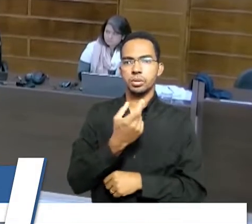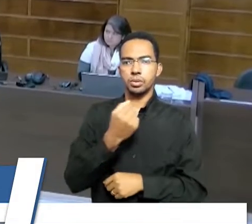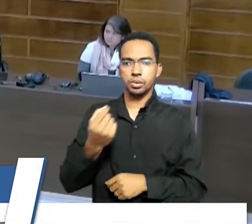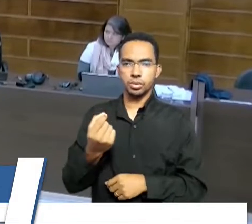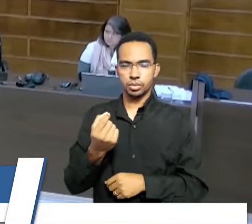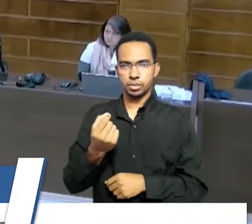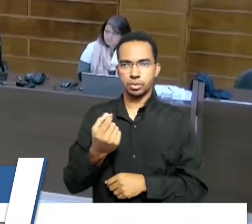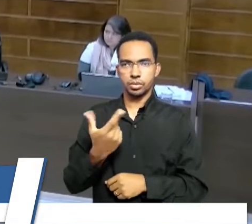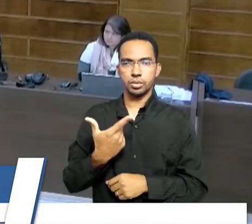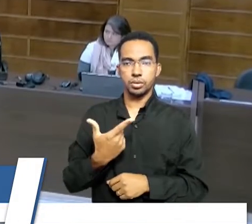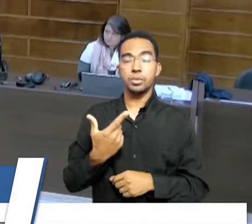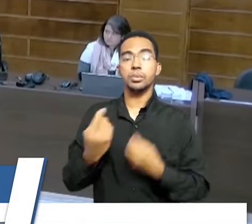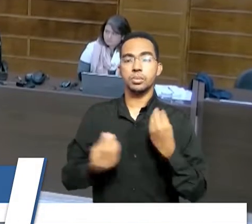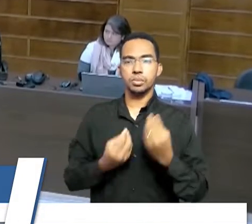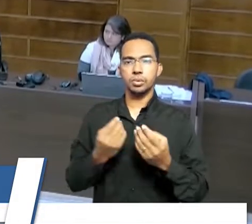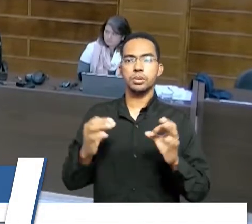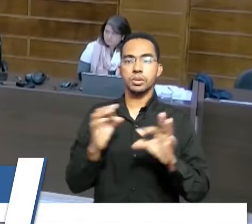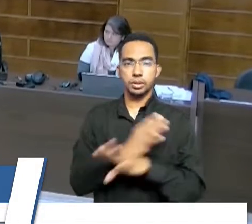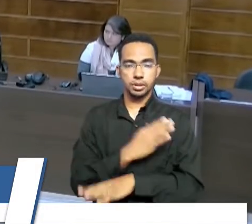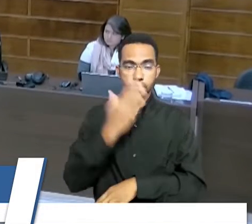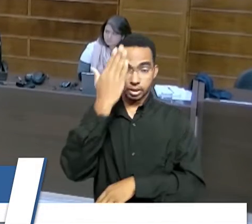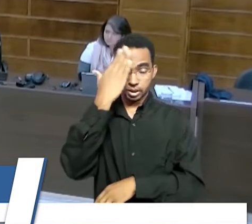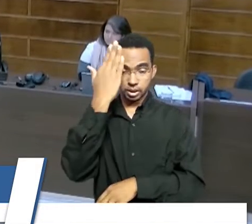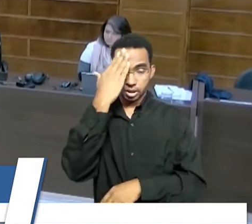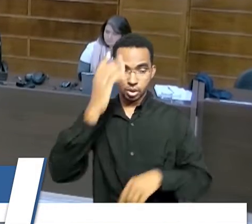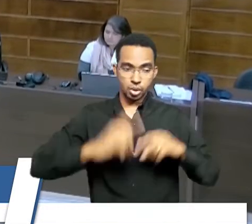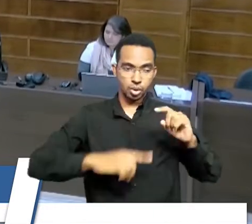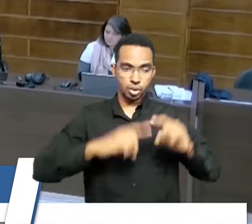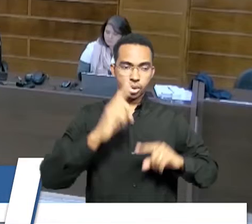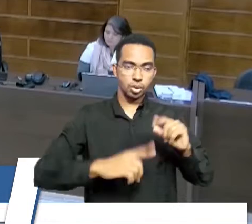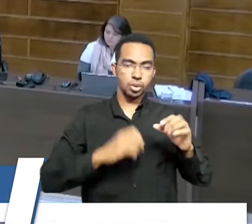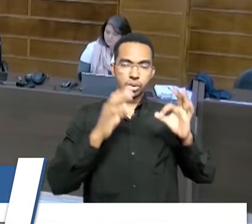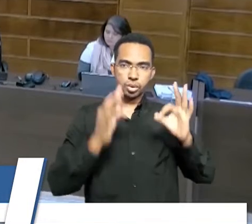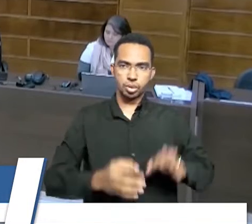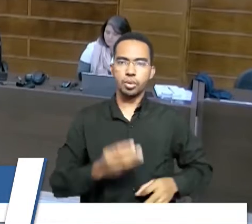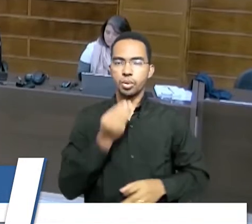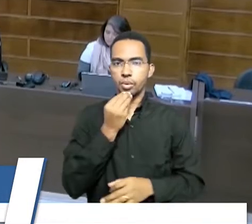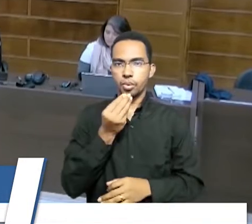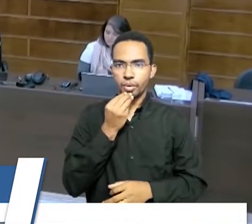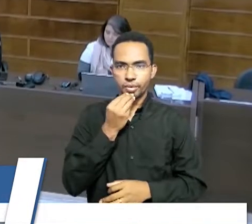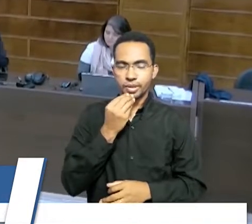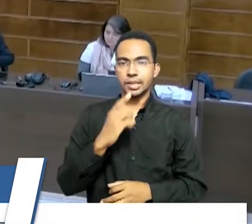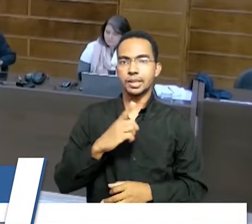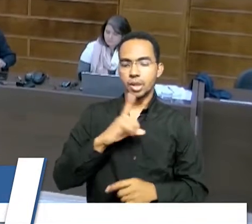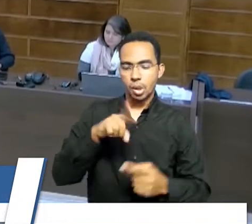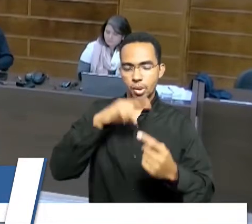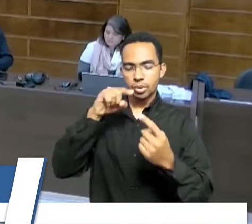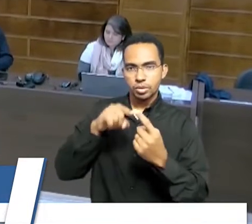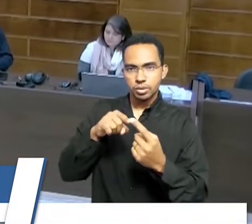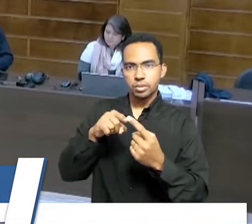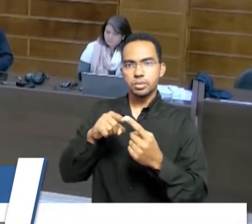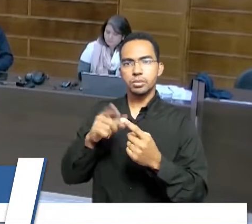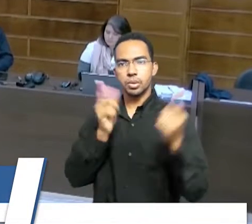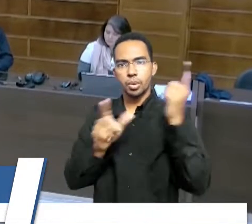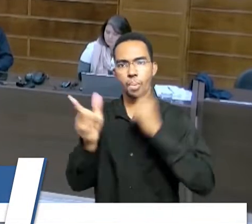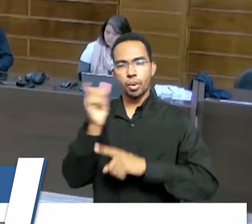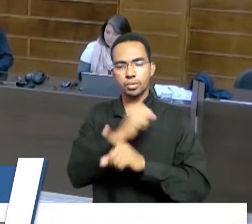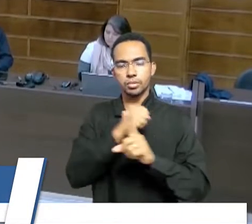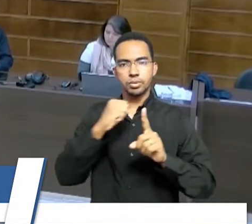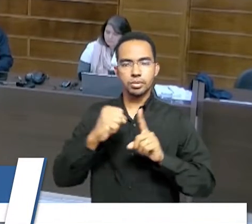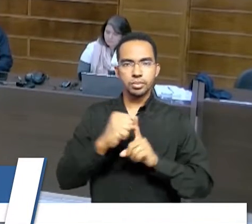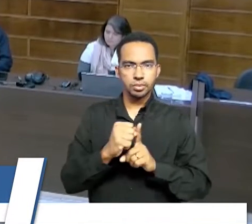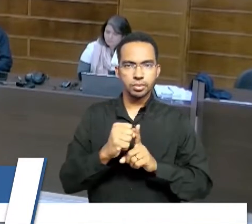Portanto, conclui-se que a matéria é conveniente e oportuna, tendo objetivo e alcance social, atendendo